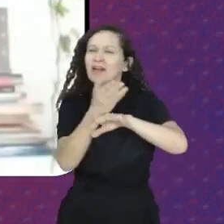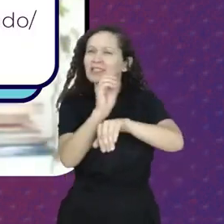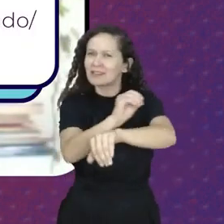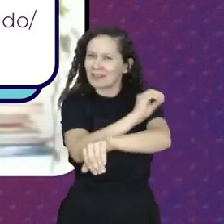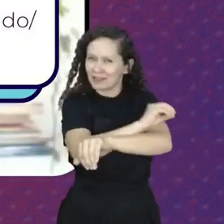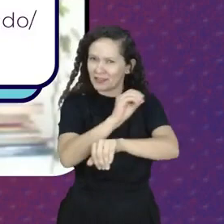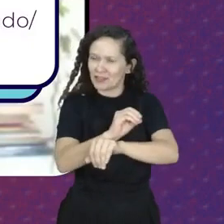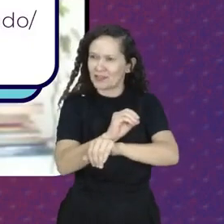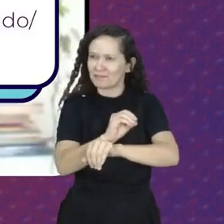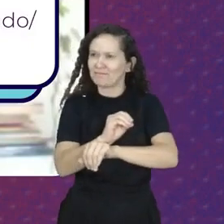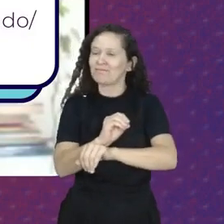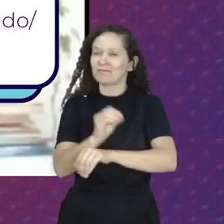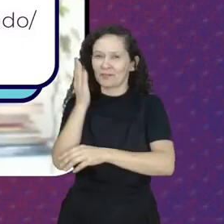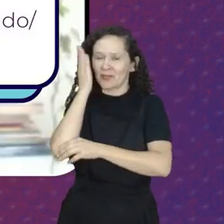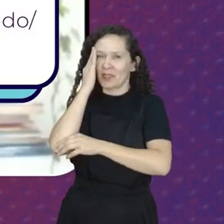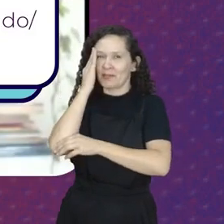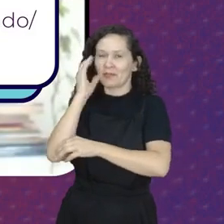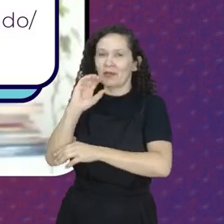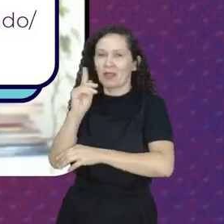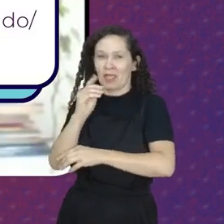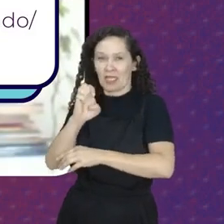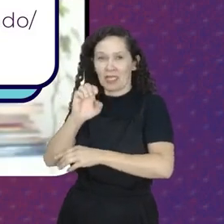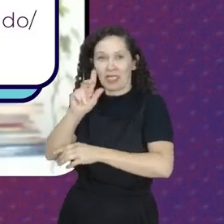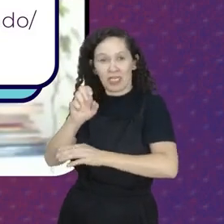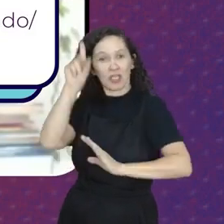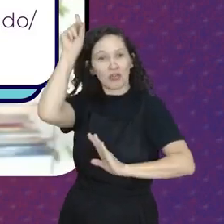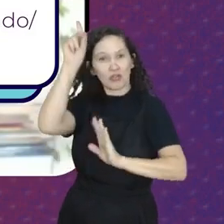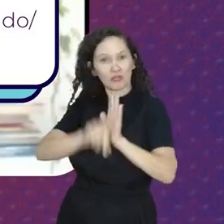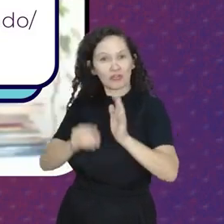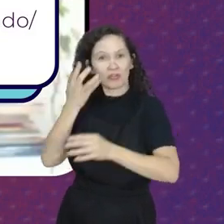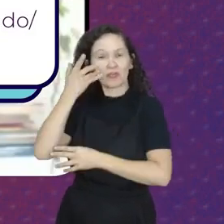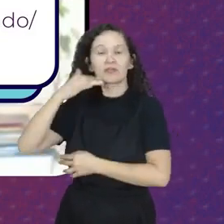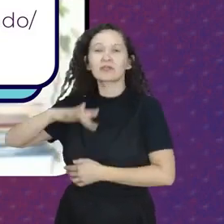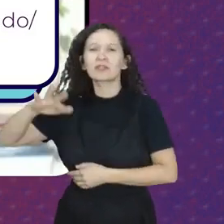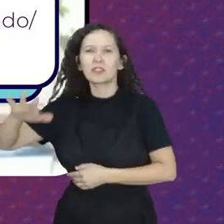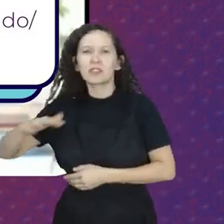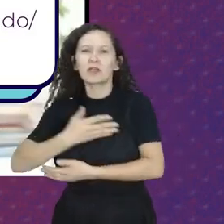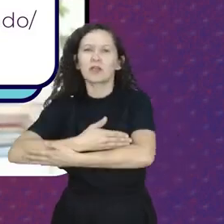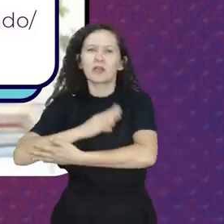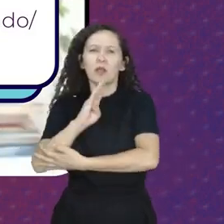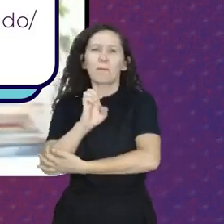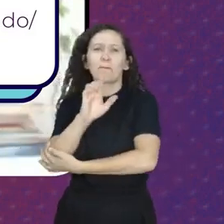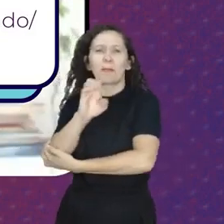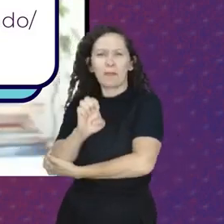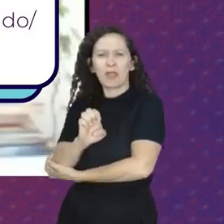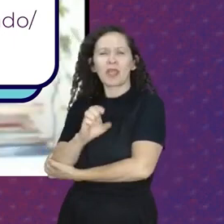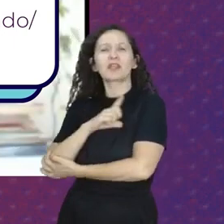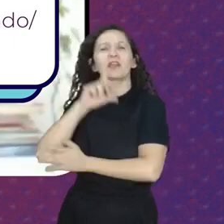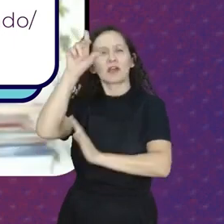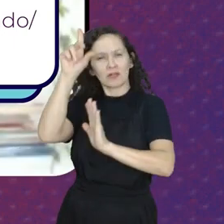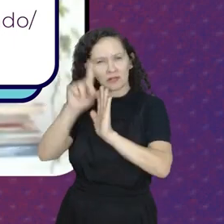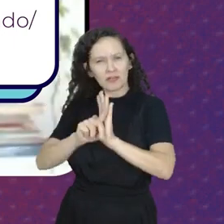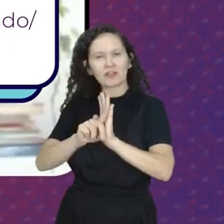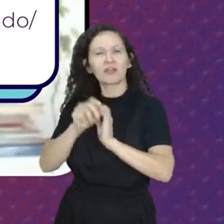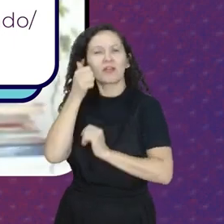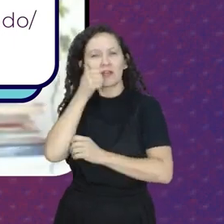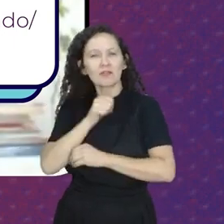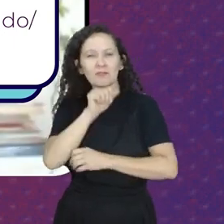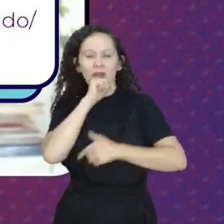creche. E nós sabemos que a creche é direito da criança, dos bebês e crianças, é direito de